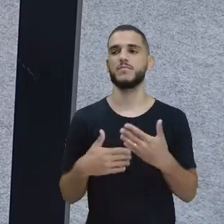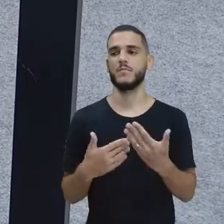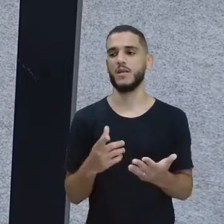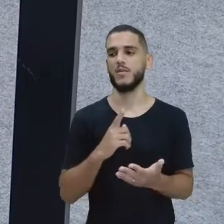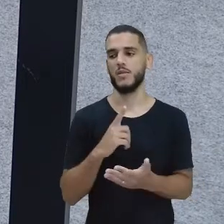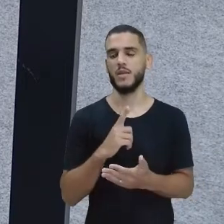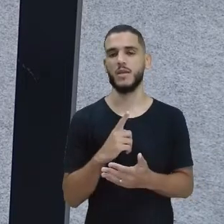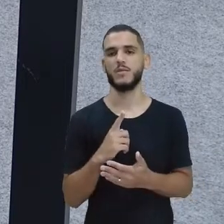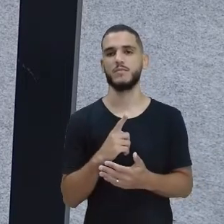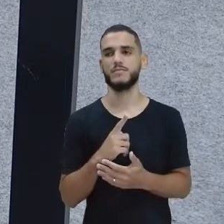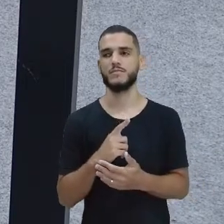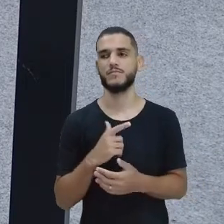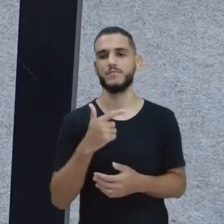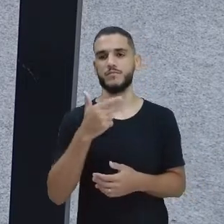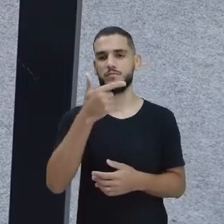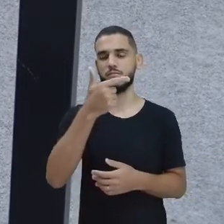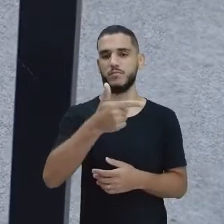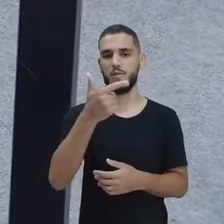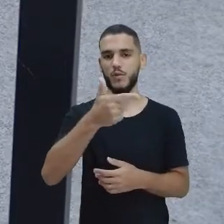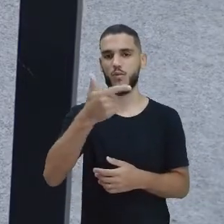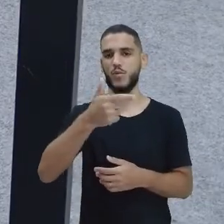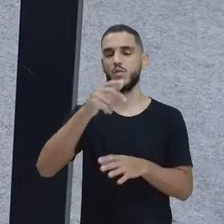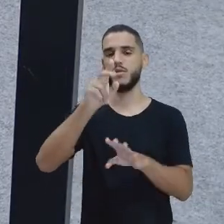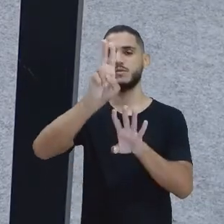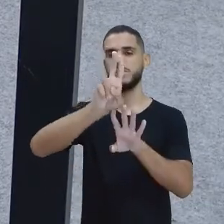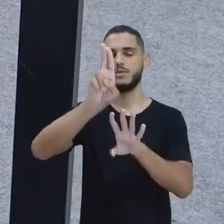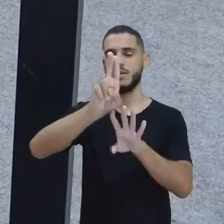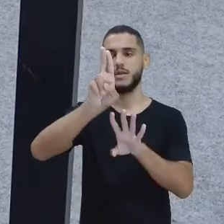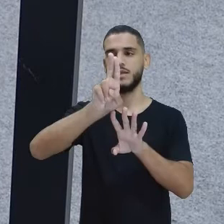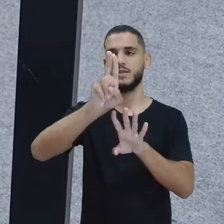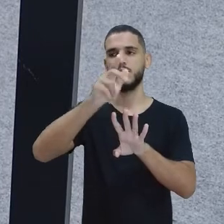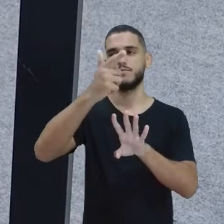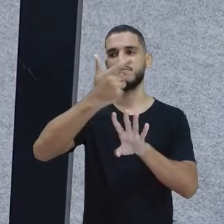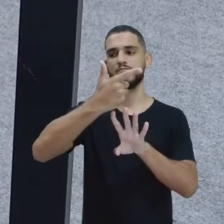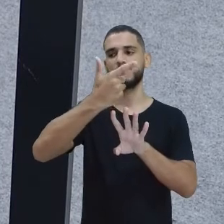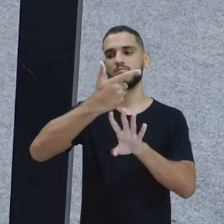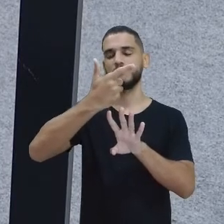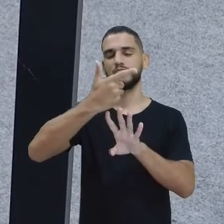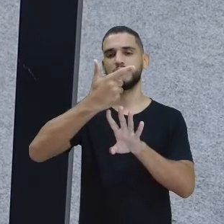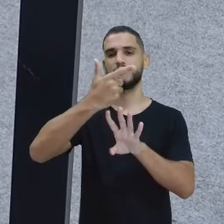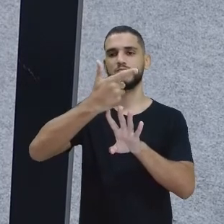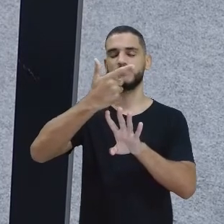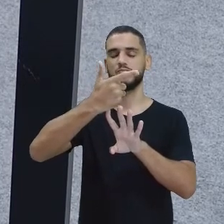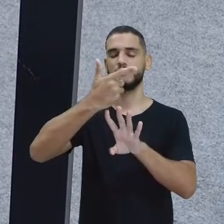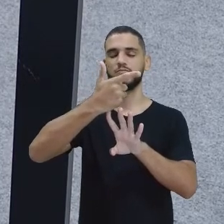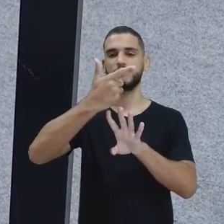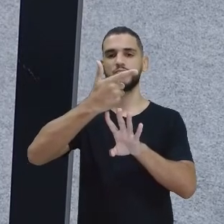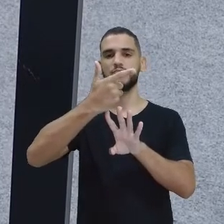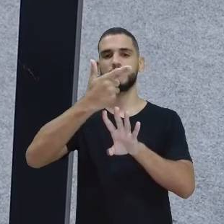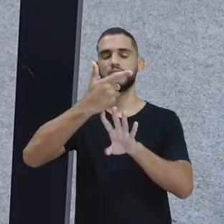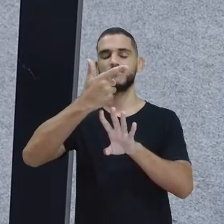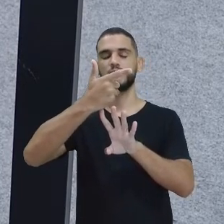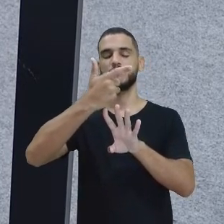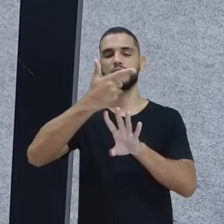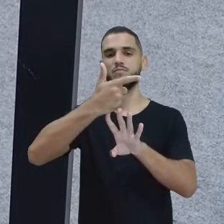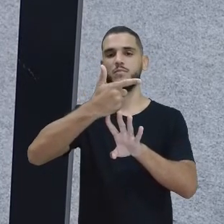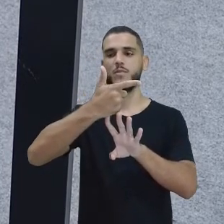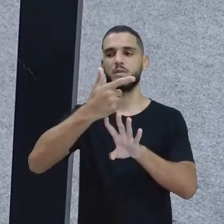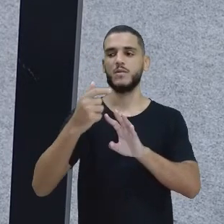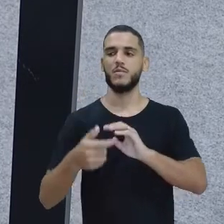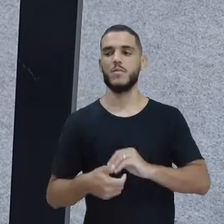temos aqui duas unidades, o de cima é o que eu tenho, tá certo? O